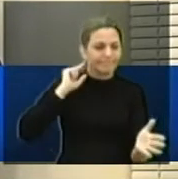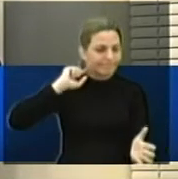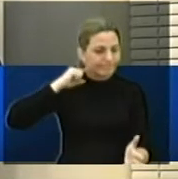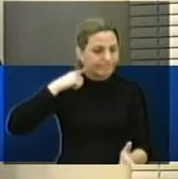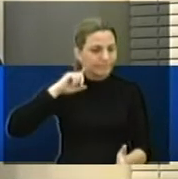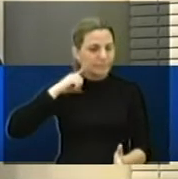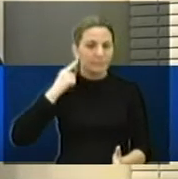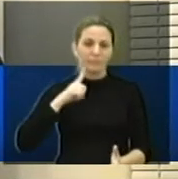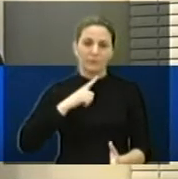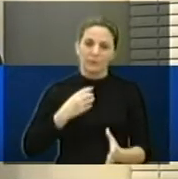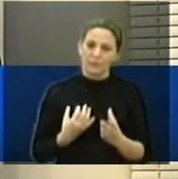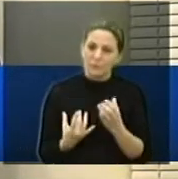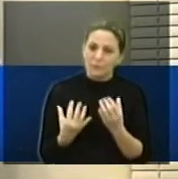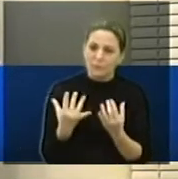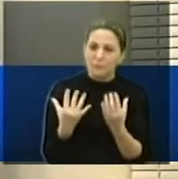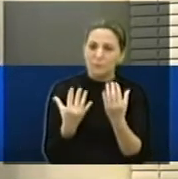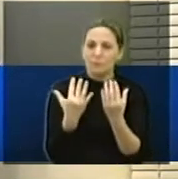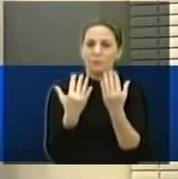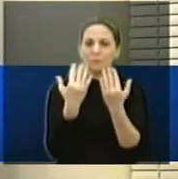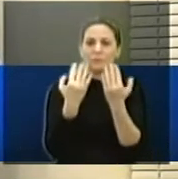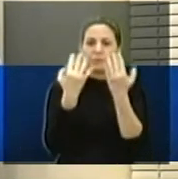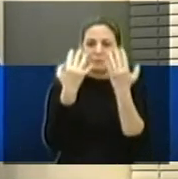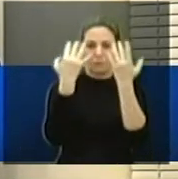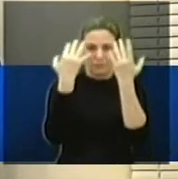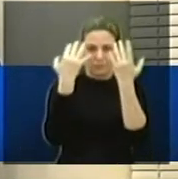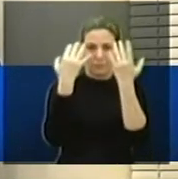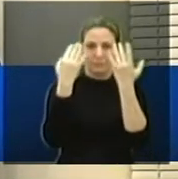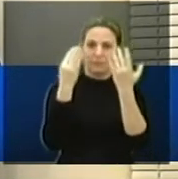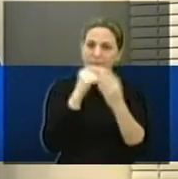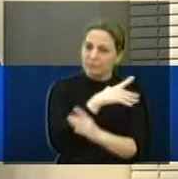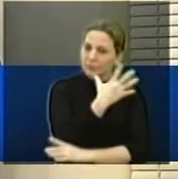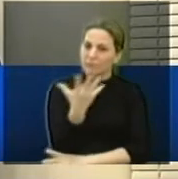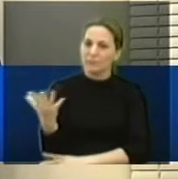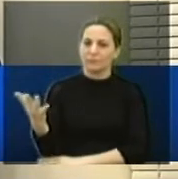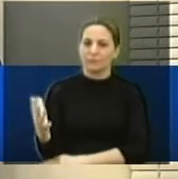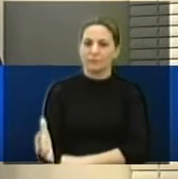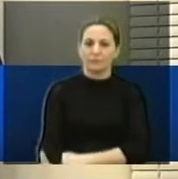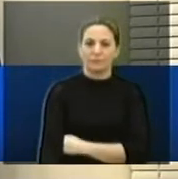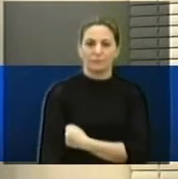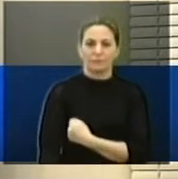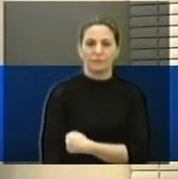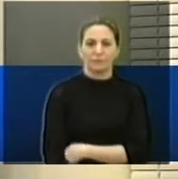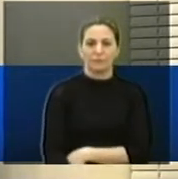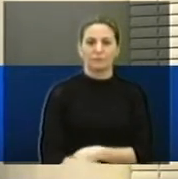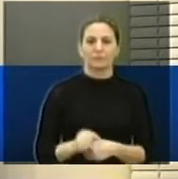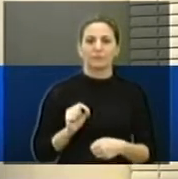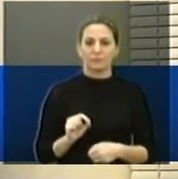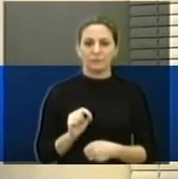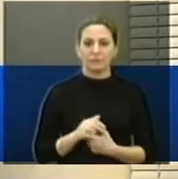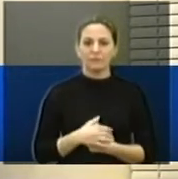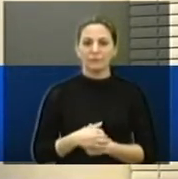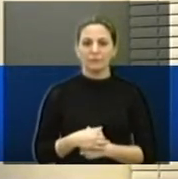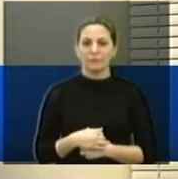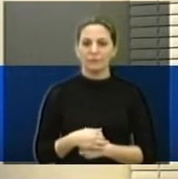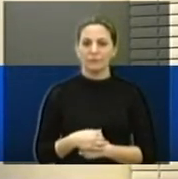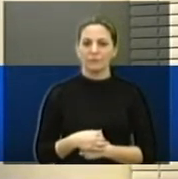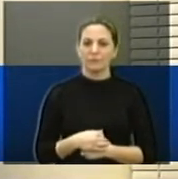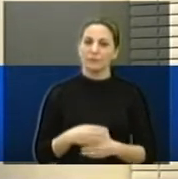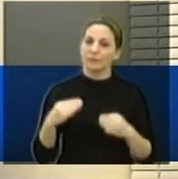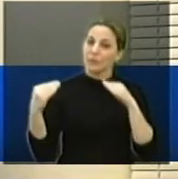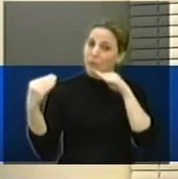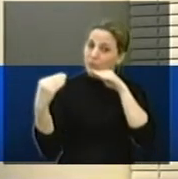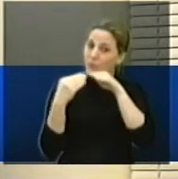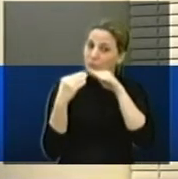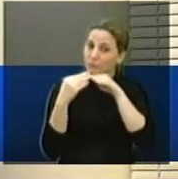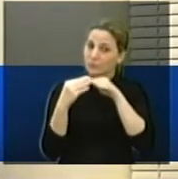eo mato que toma conta da praça então aí eu tendo a concordar com